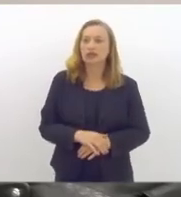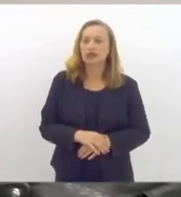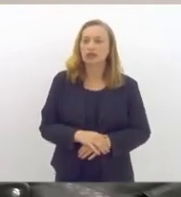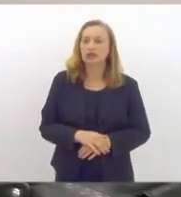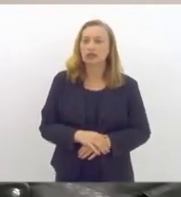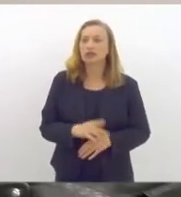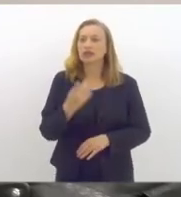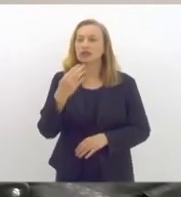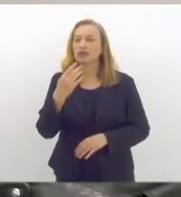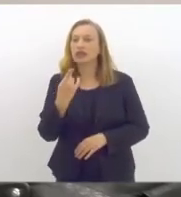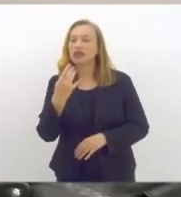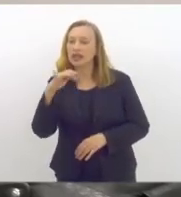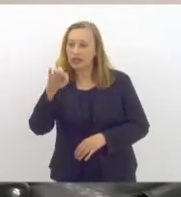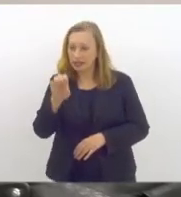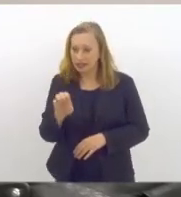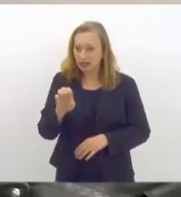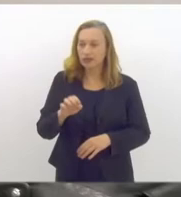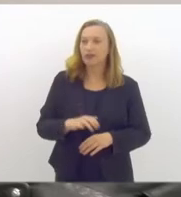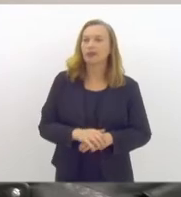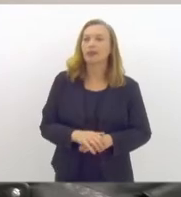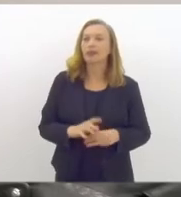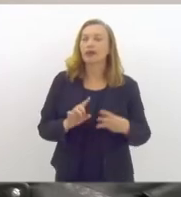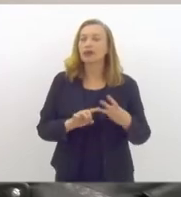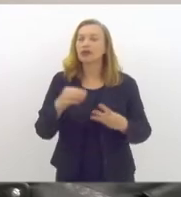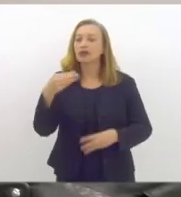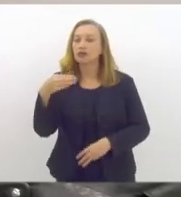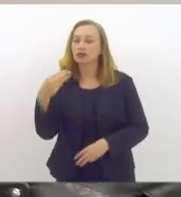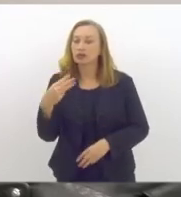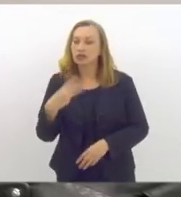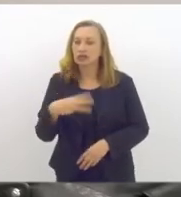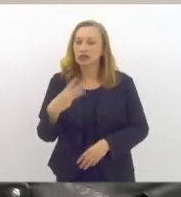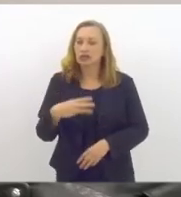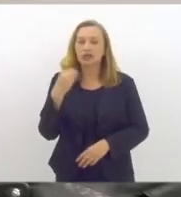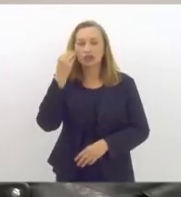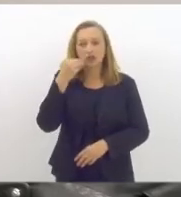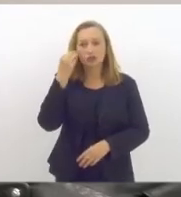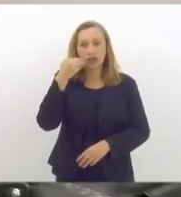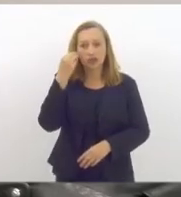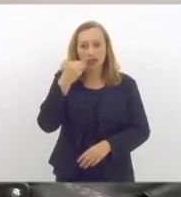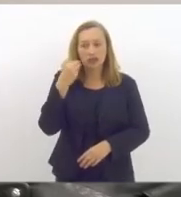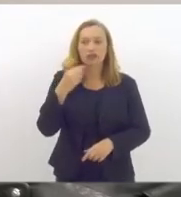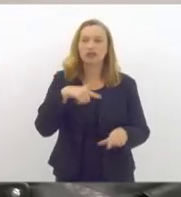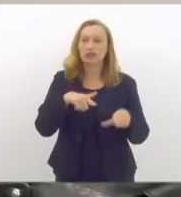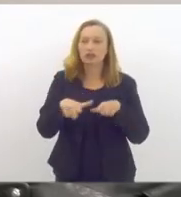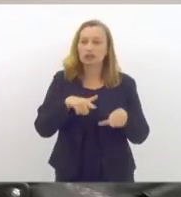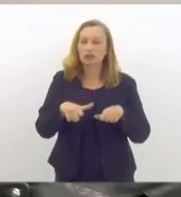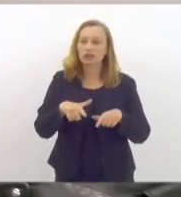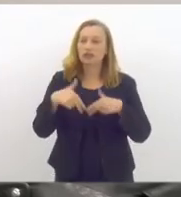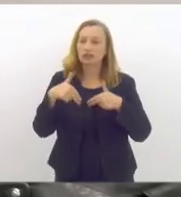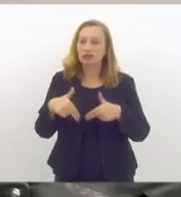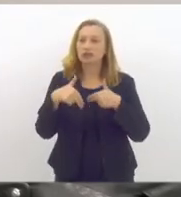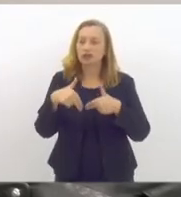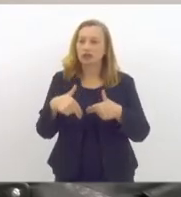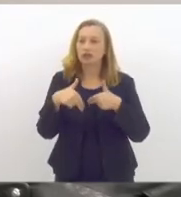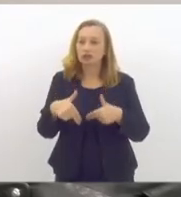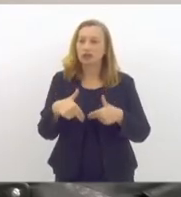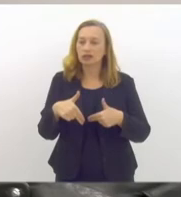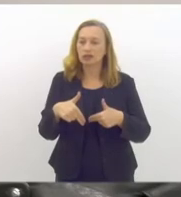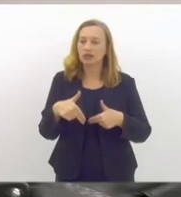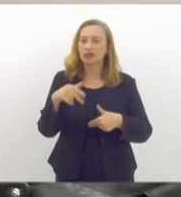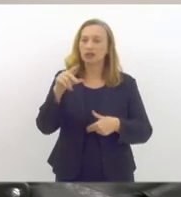E aí voto vai para a Eliene. E o terceiro voto vai pela experiência que, de trabalho, de militância,